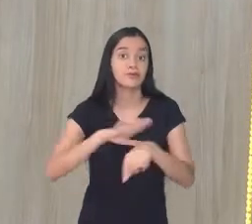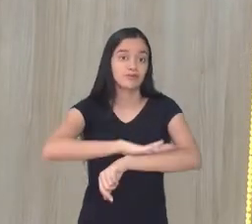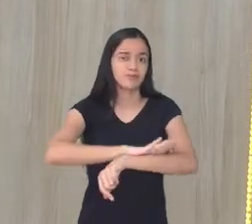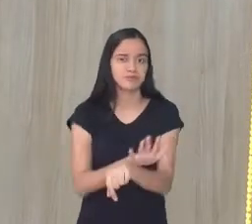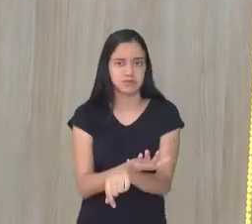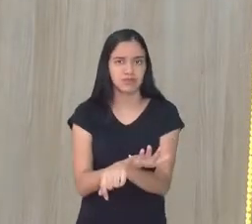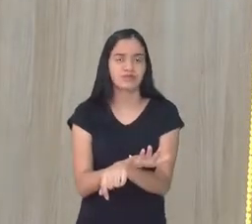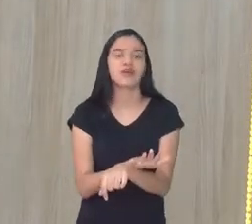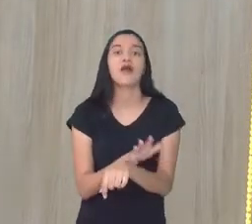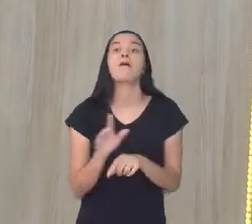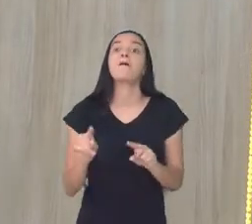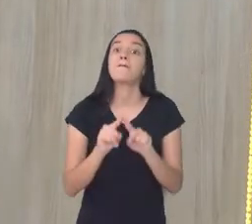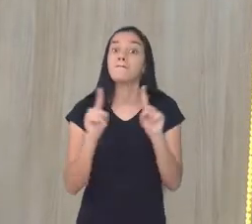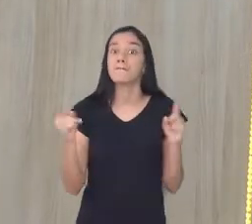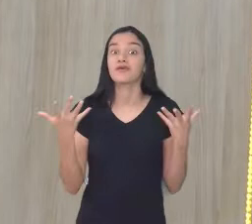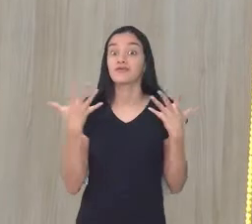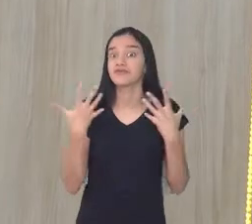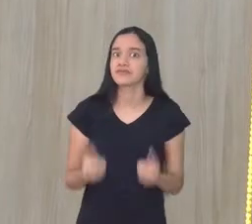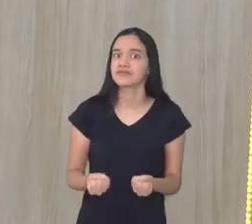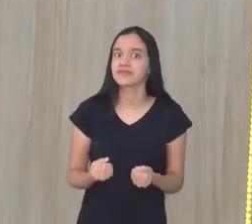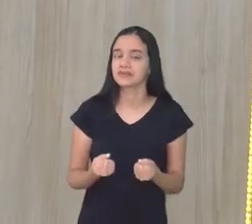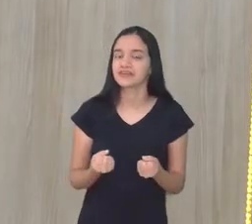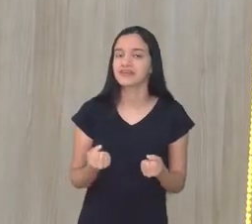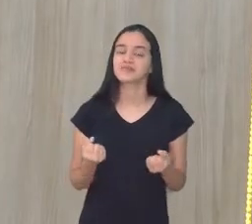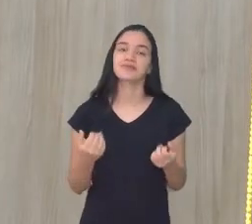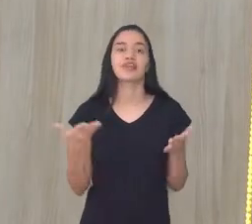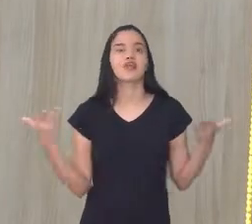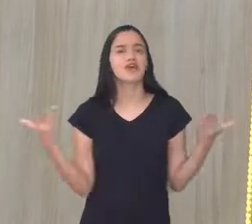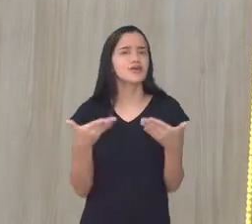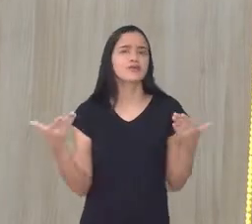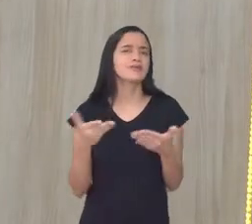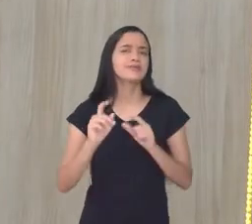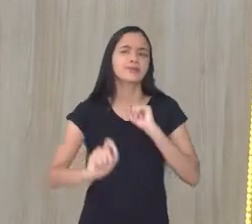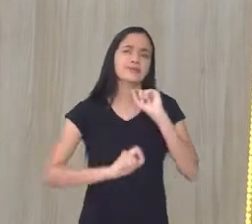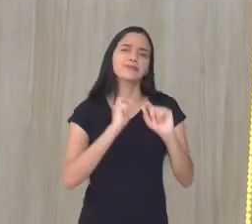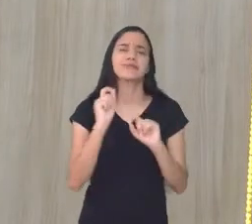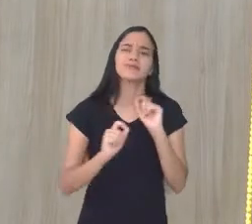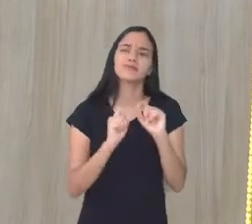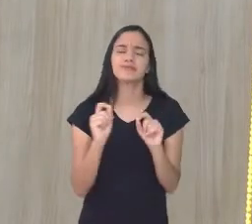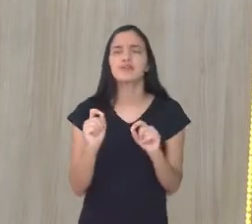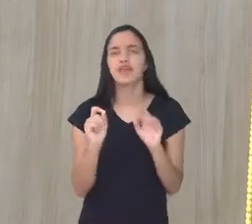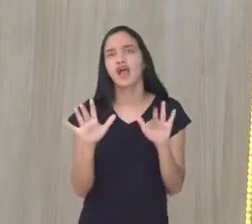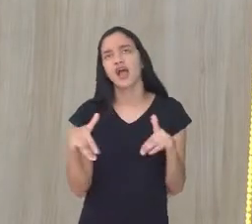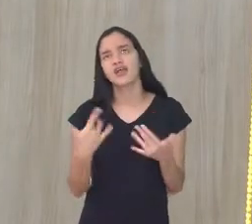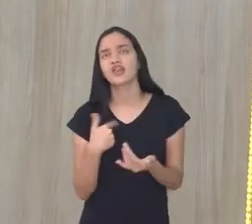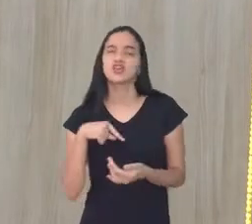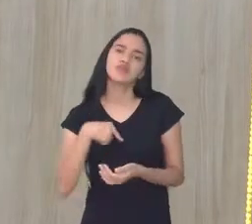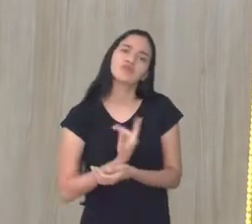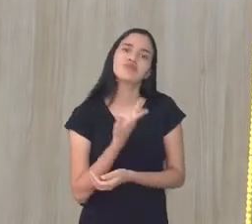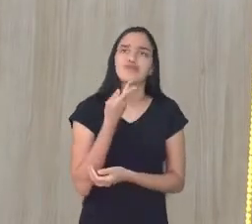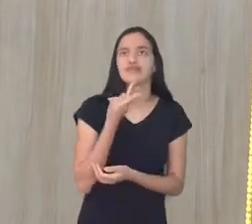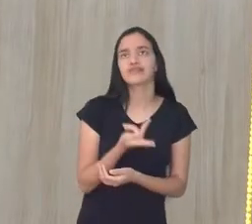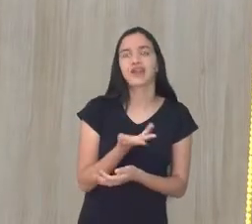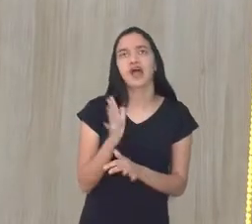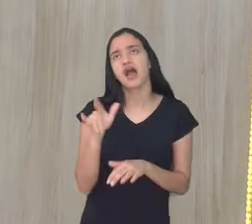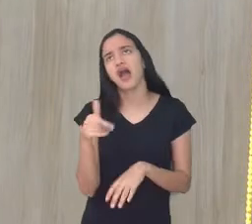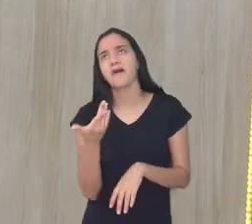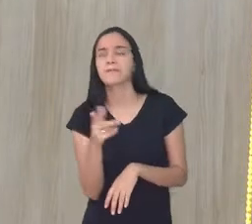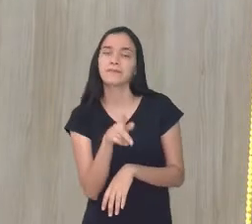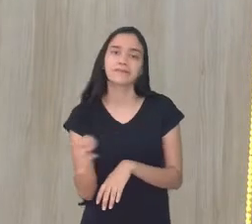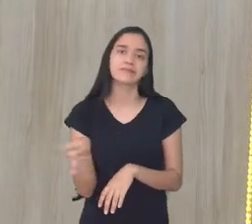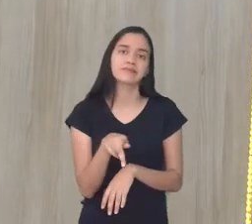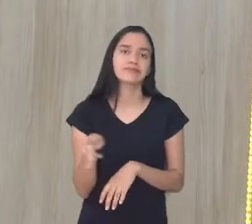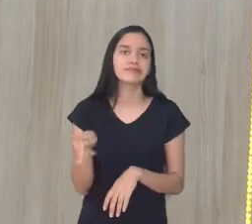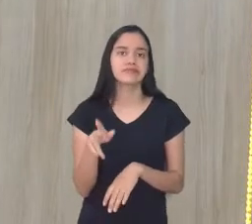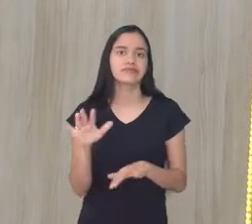preconceito. Mas vamos lá, que tem muito a ver hoje com a questão aí, né? Que muitas vezes a gente vai dizer, ah,